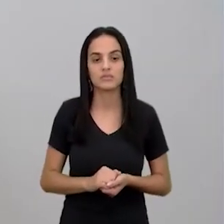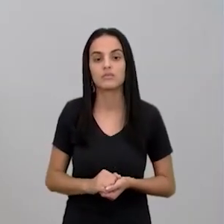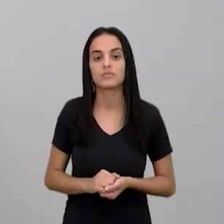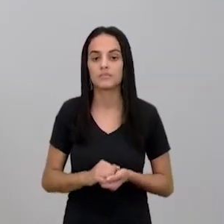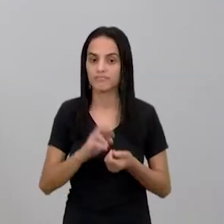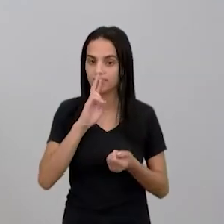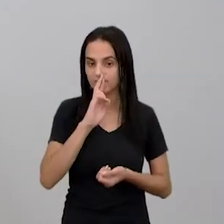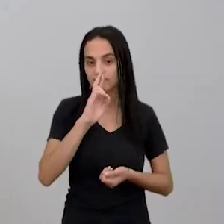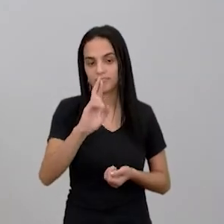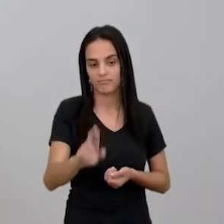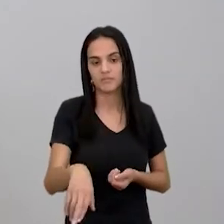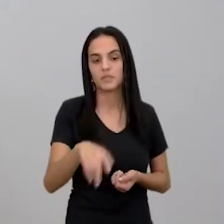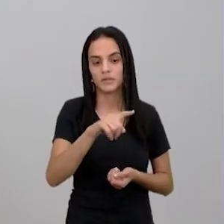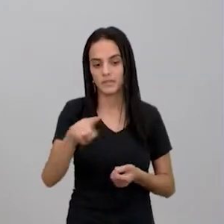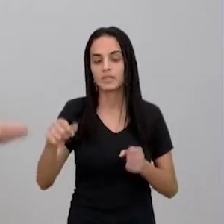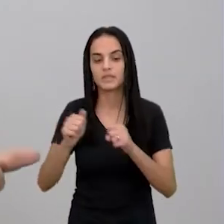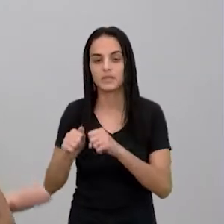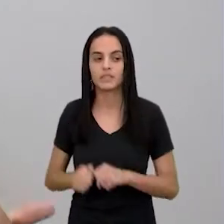desconto nas próximas aulas.